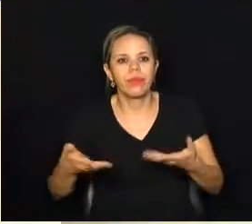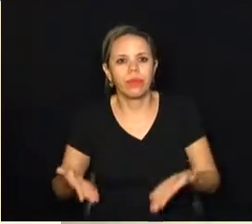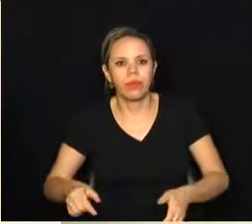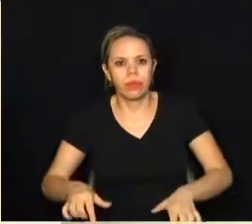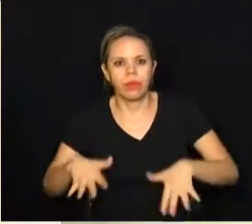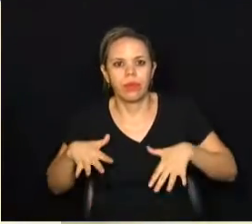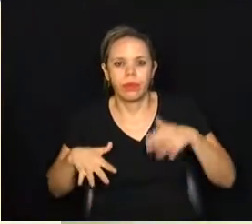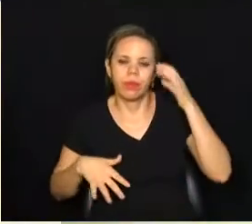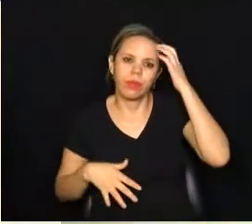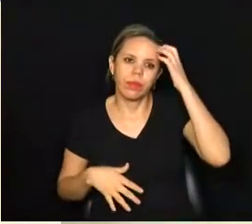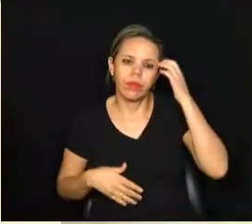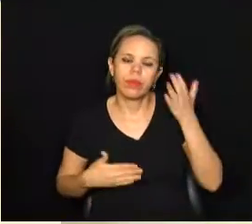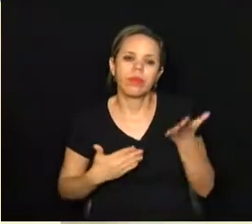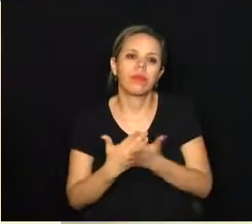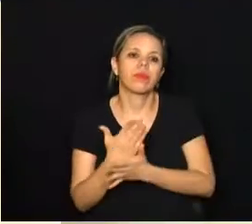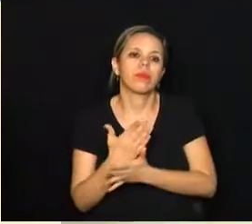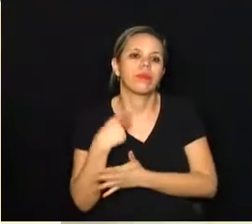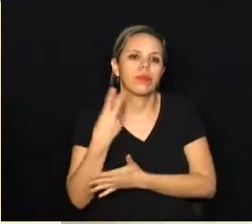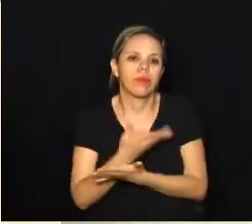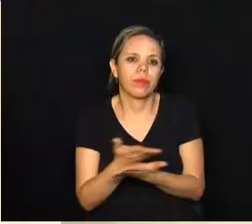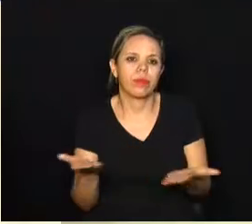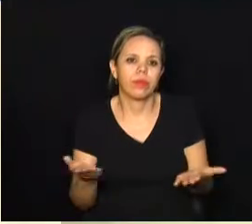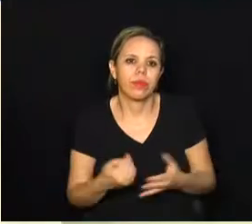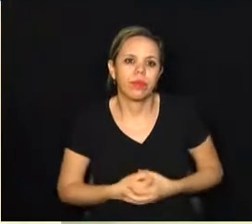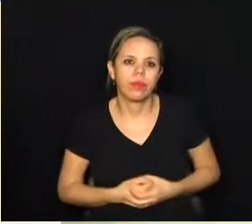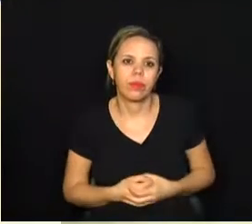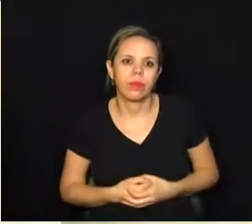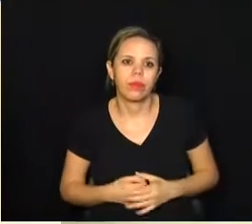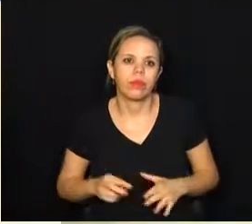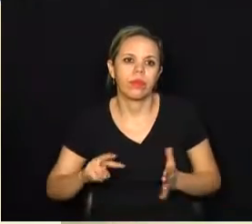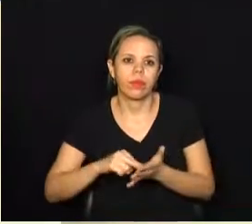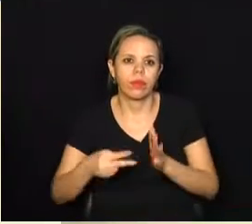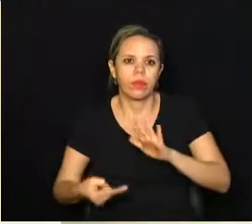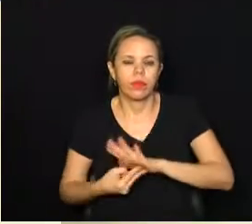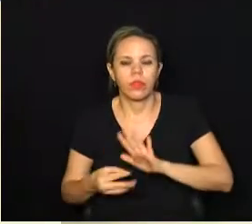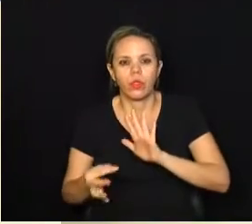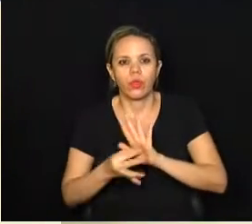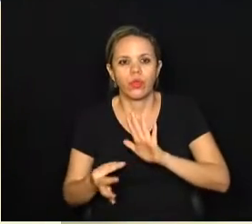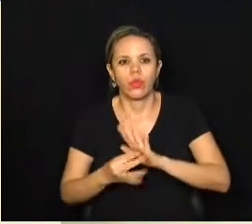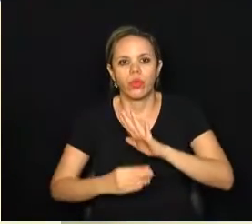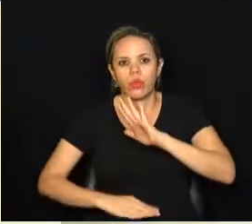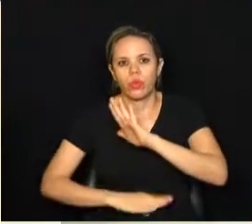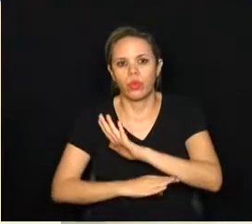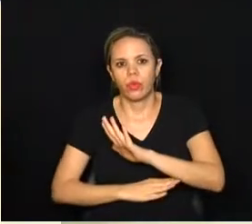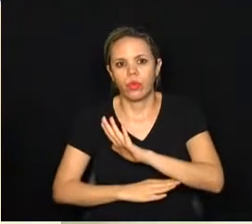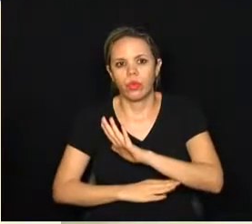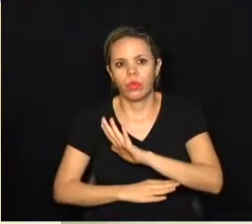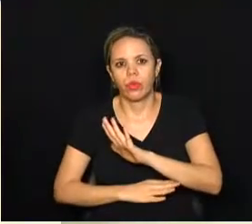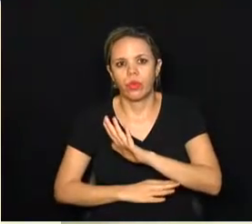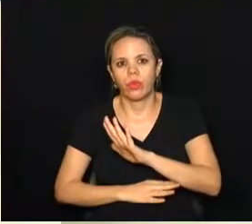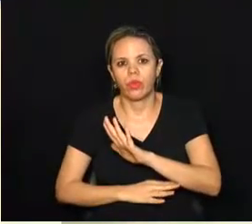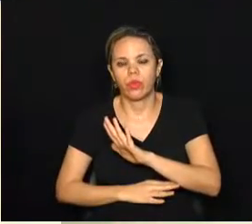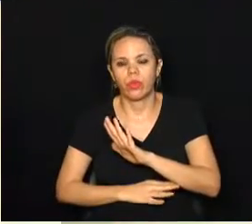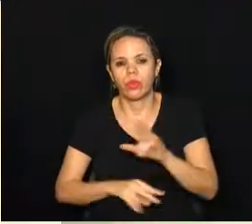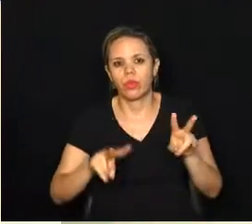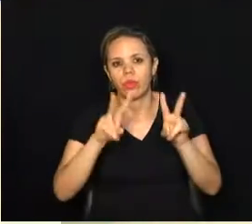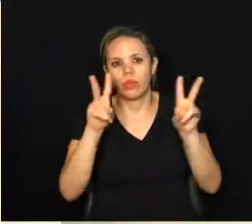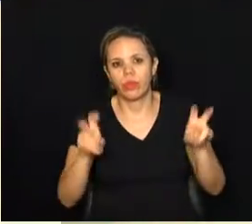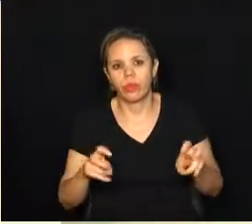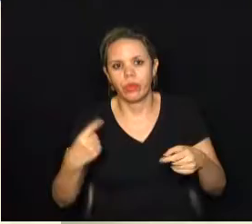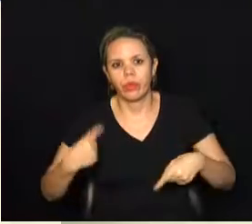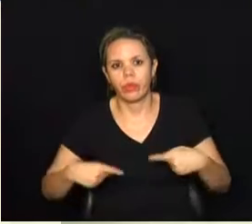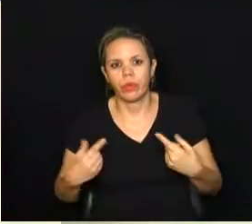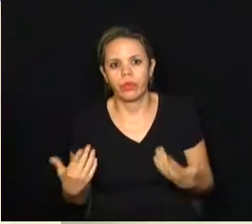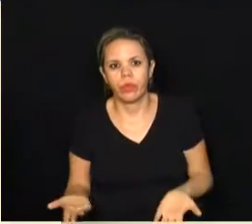plenário e aprovadas pelos vereadores. Elas representam a opinião da Câmara acerca de um tema que foi